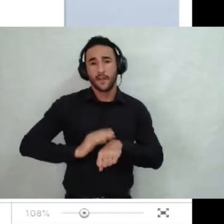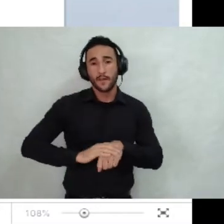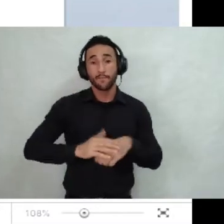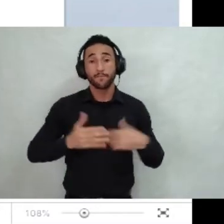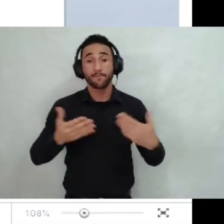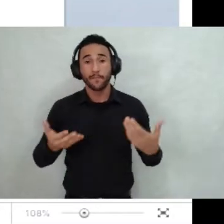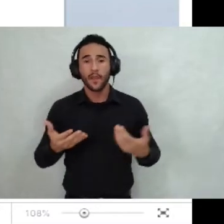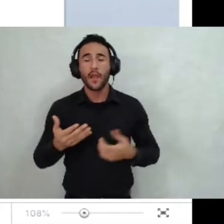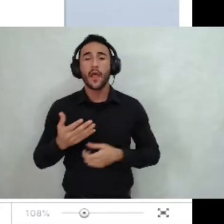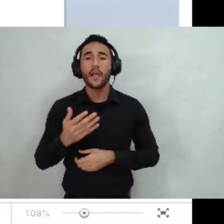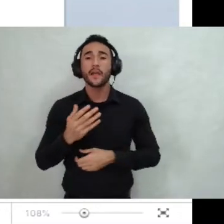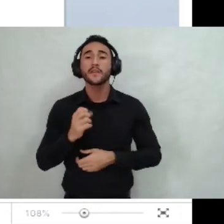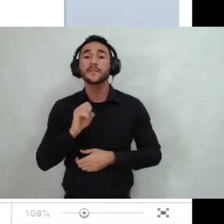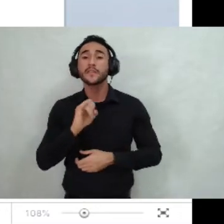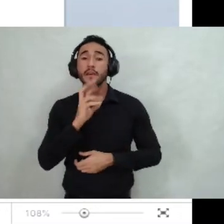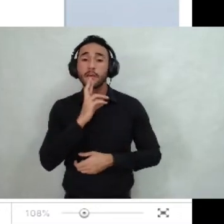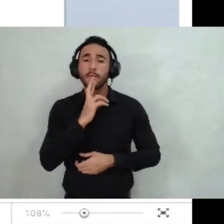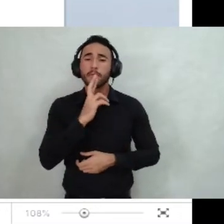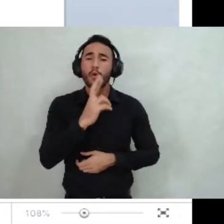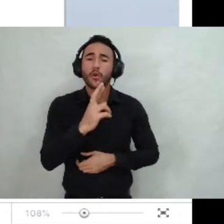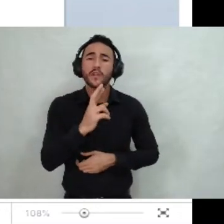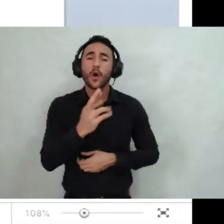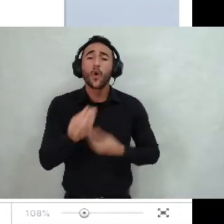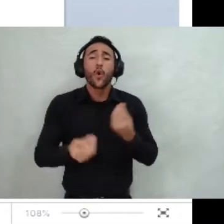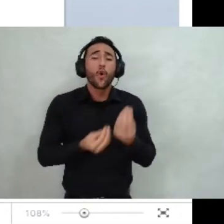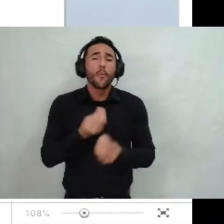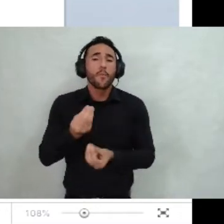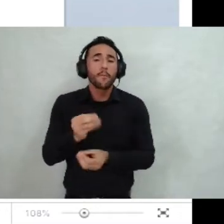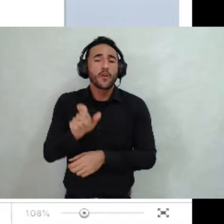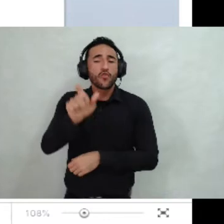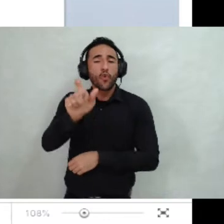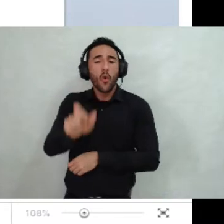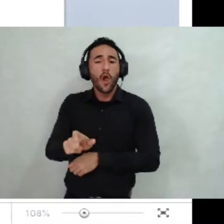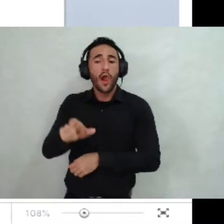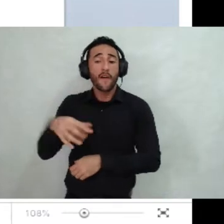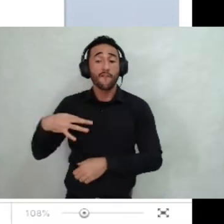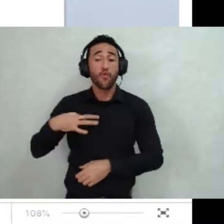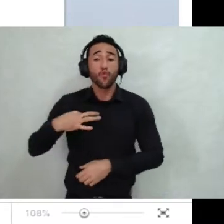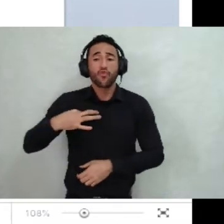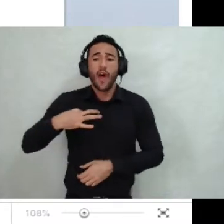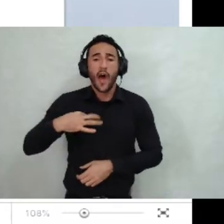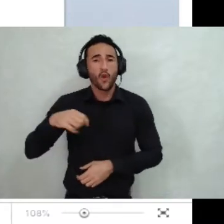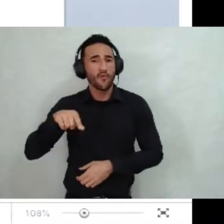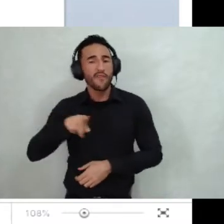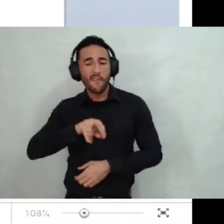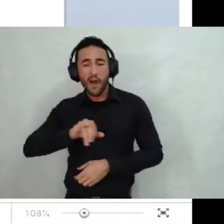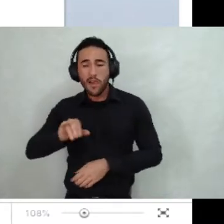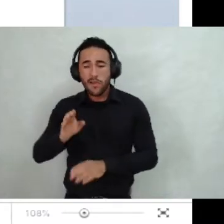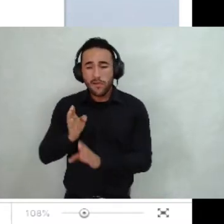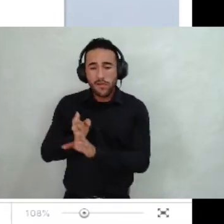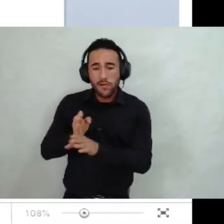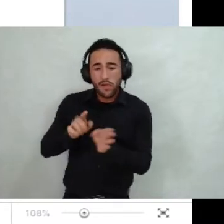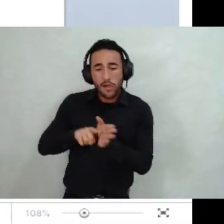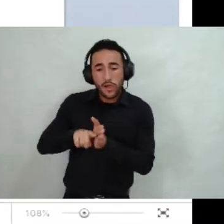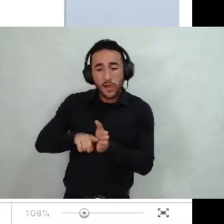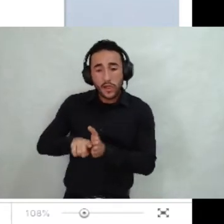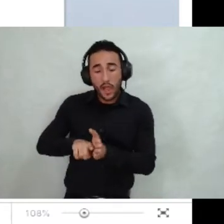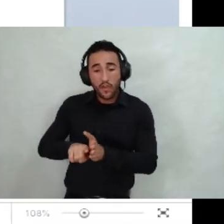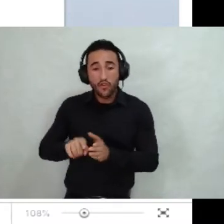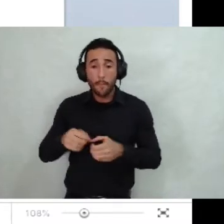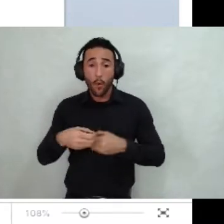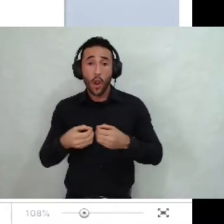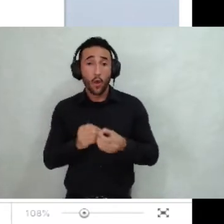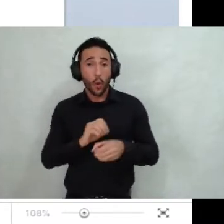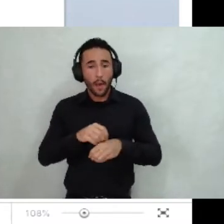vacinal nos pacientes voluntários desses estudos, o teste molecular, que eu vou comentar, para o diagnóstico,